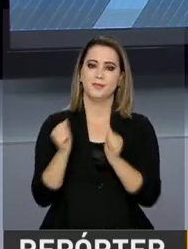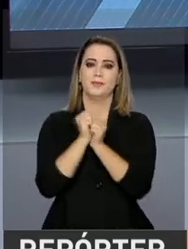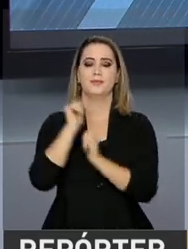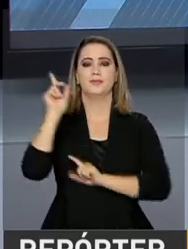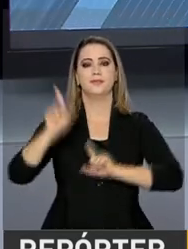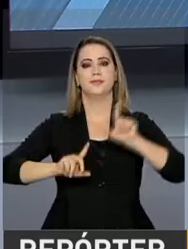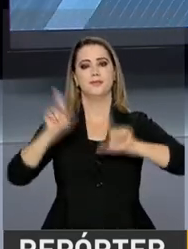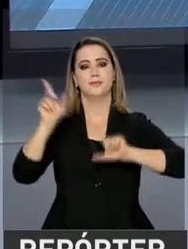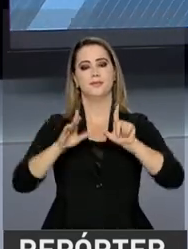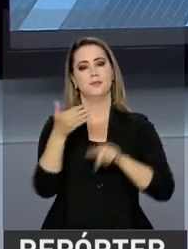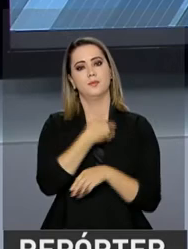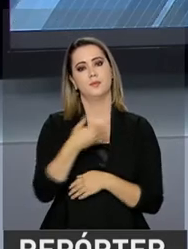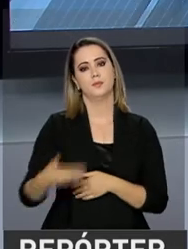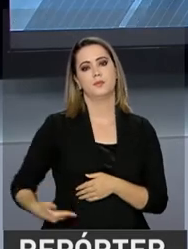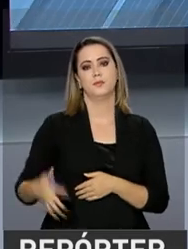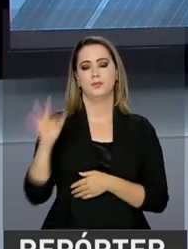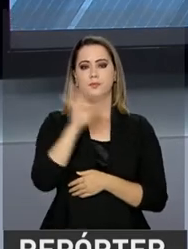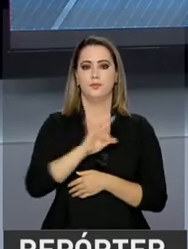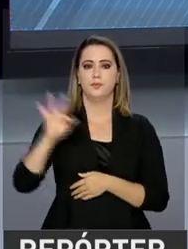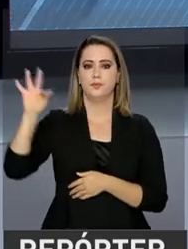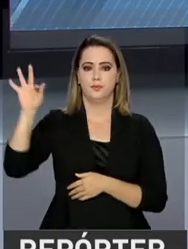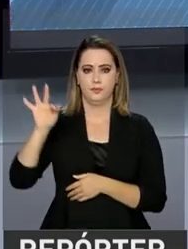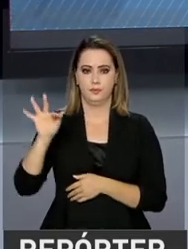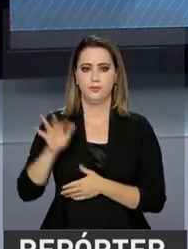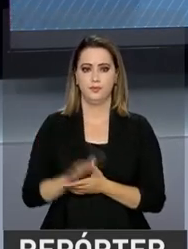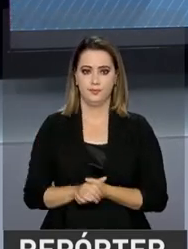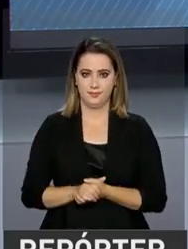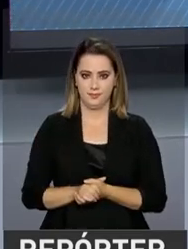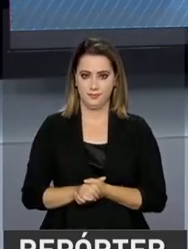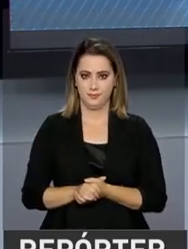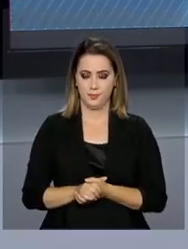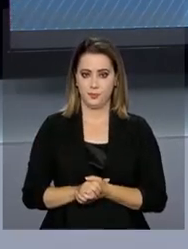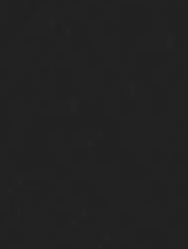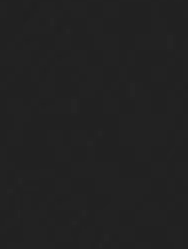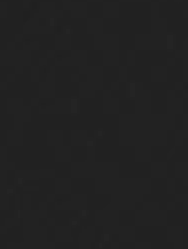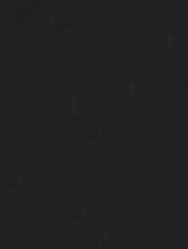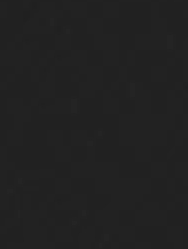continue com a gente aqui na nbr a tv do governo federal